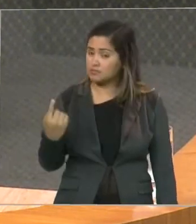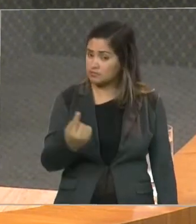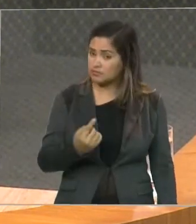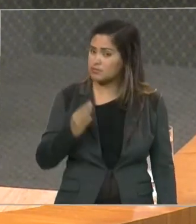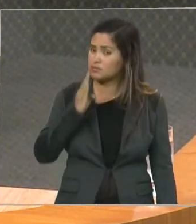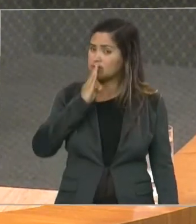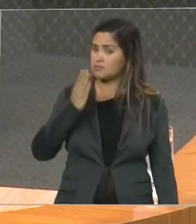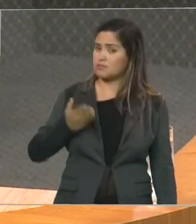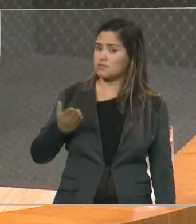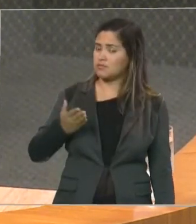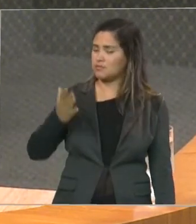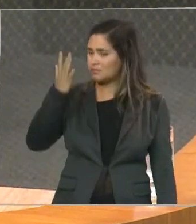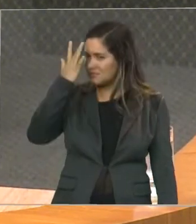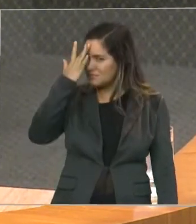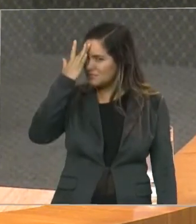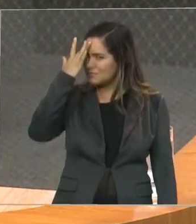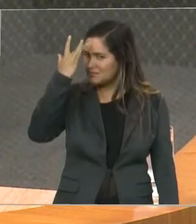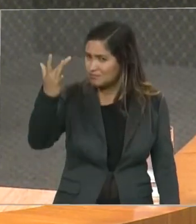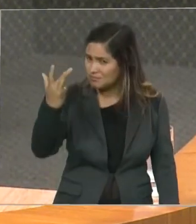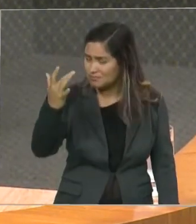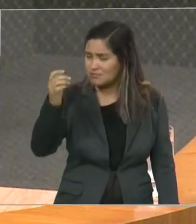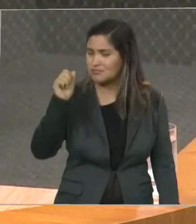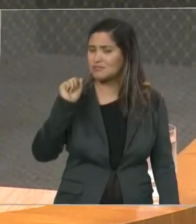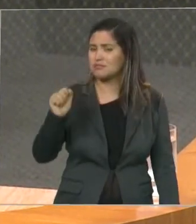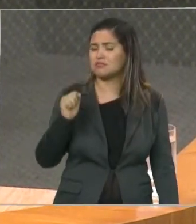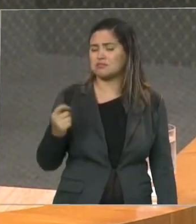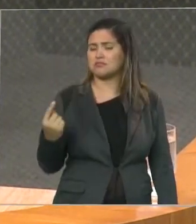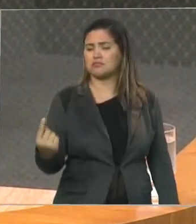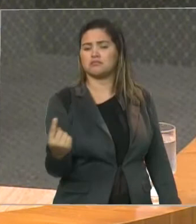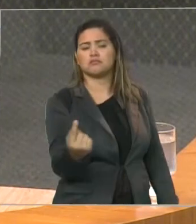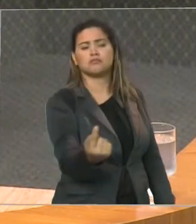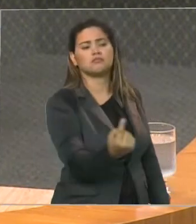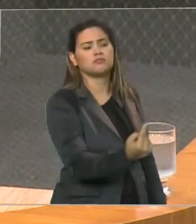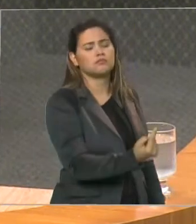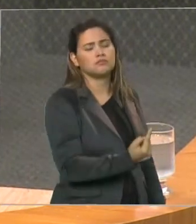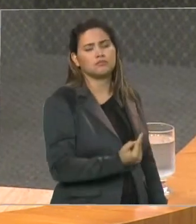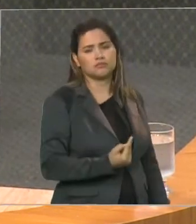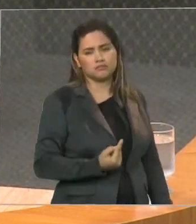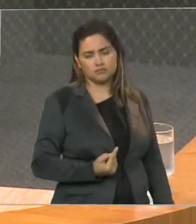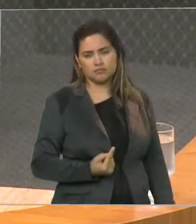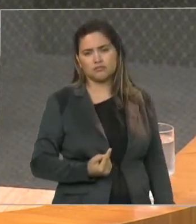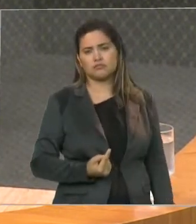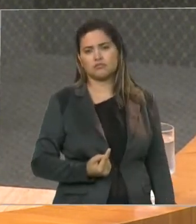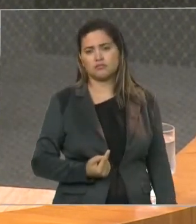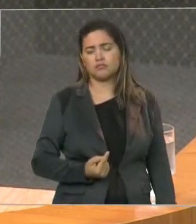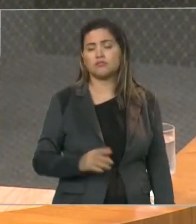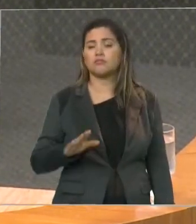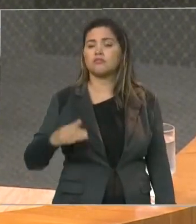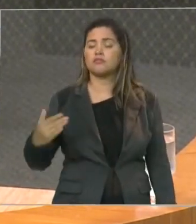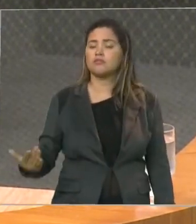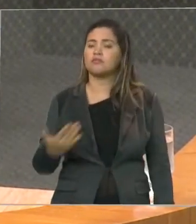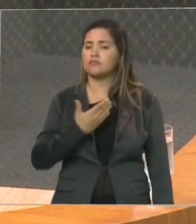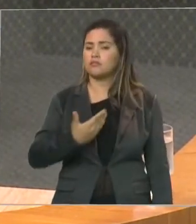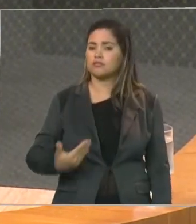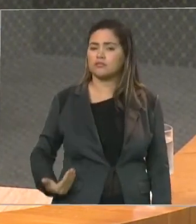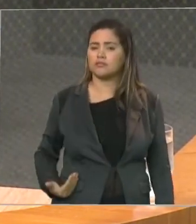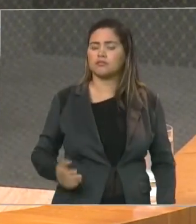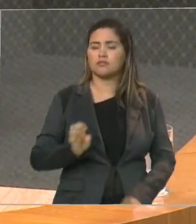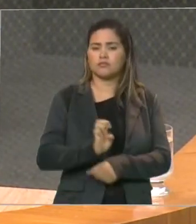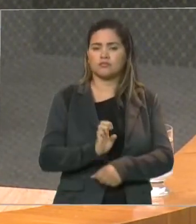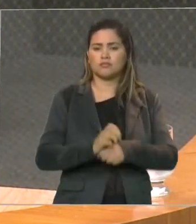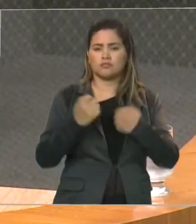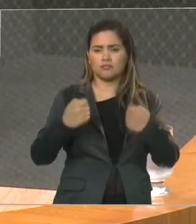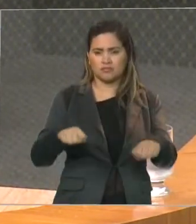amanhã pode ser qualquer um de vocês, depois que foi nomeado. Na hora que o governo do Estado precisar de um bode expiatório para um erro